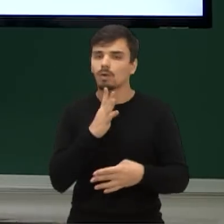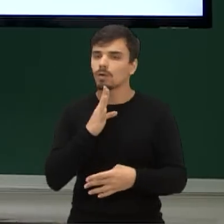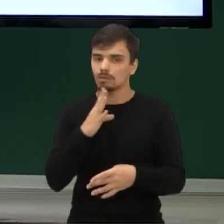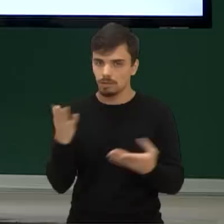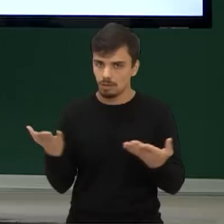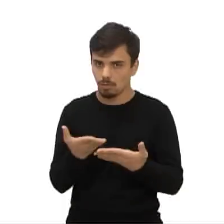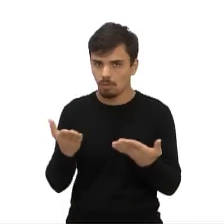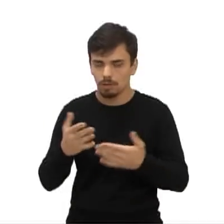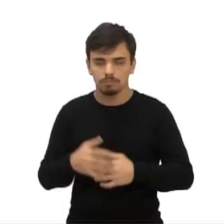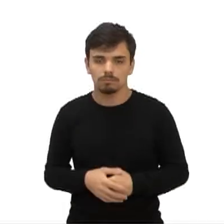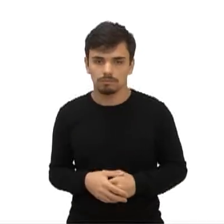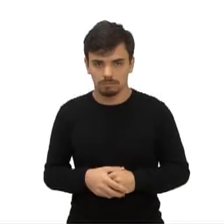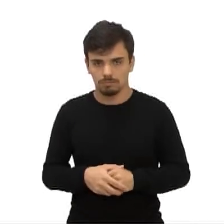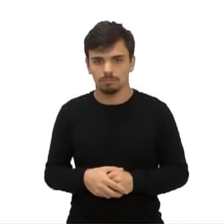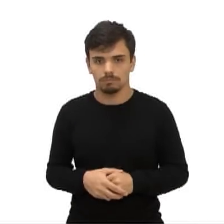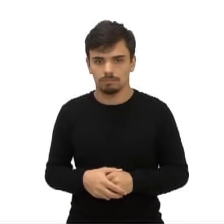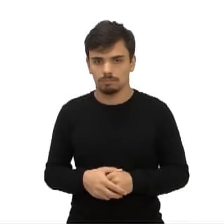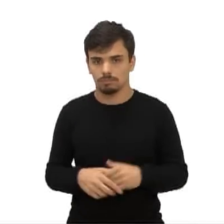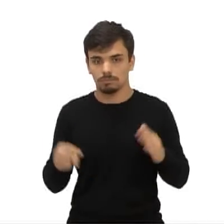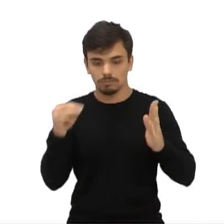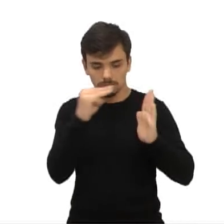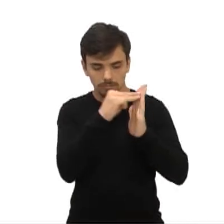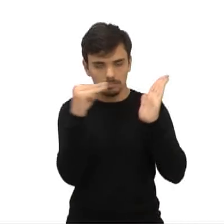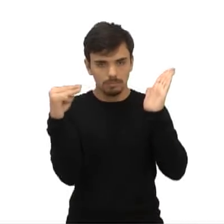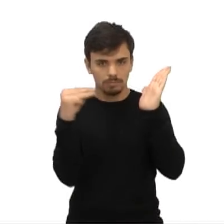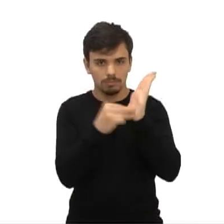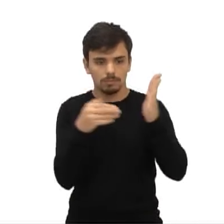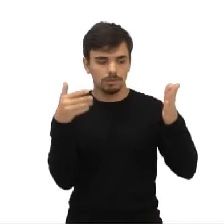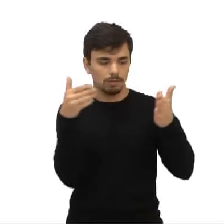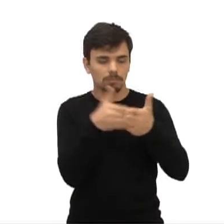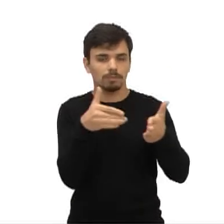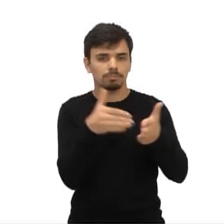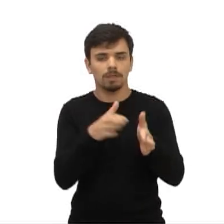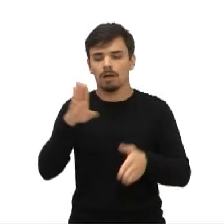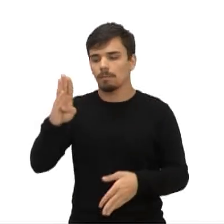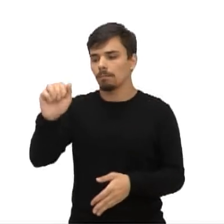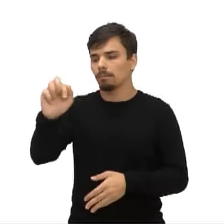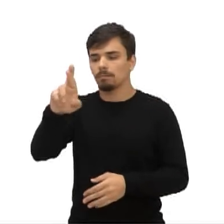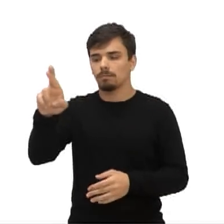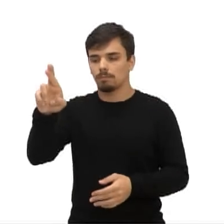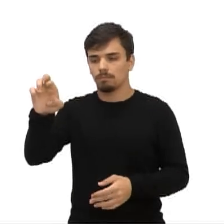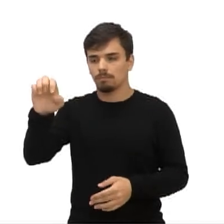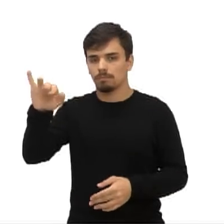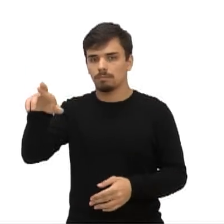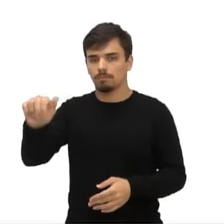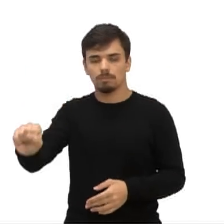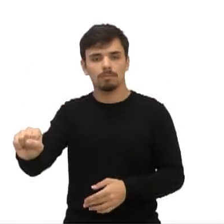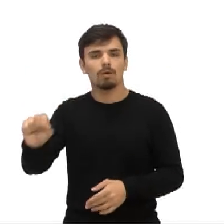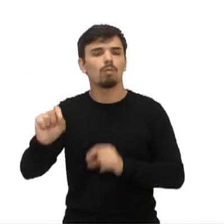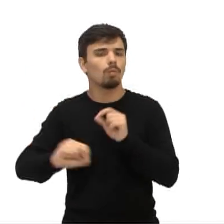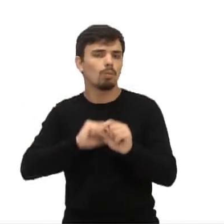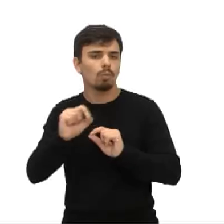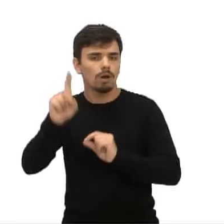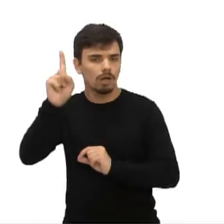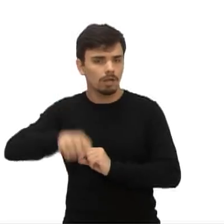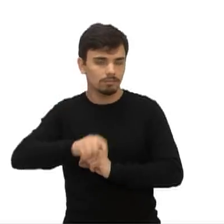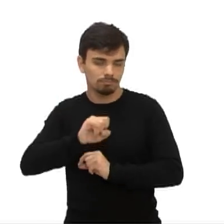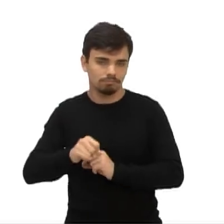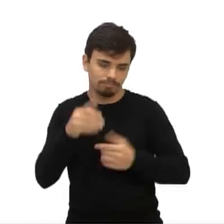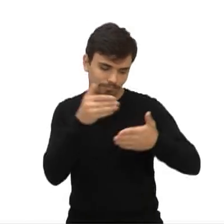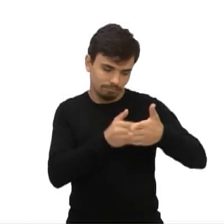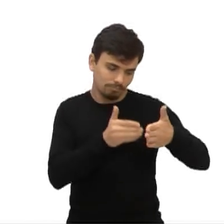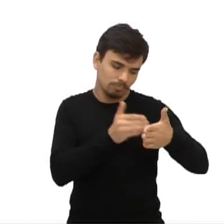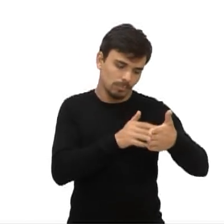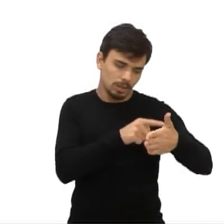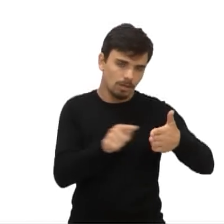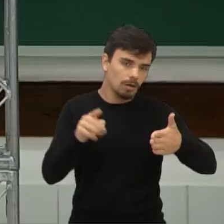conhecê-los agora. Métodos de barreira. O que são esses métodos de barreira? Se o nome já diz